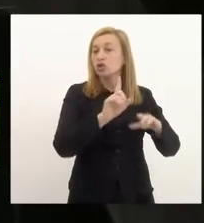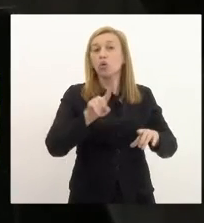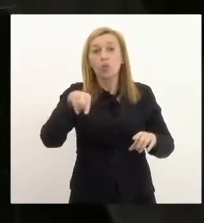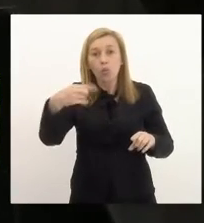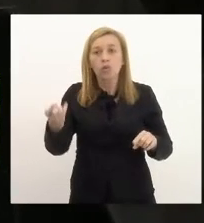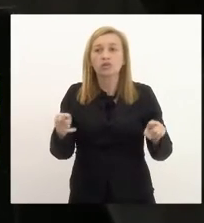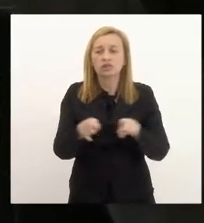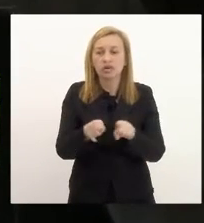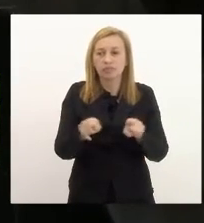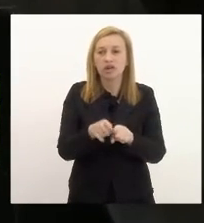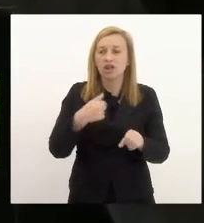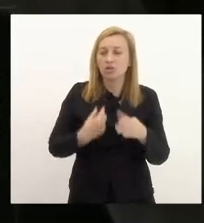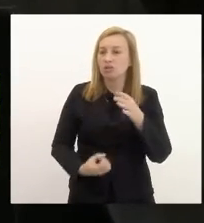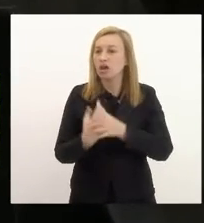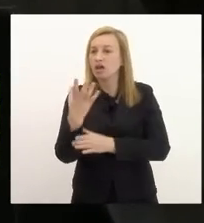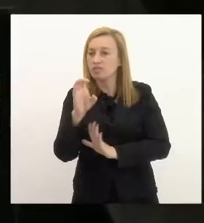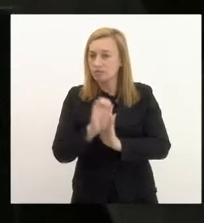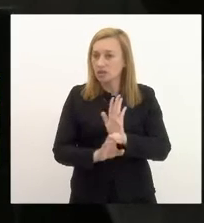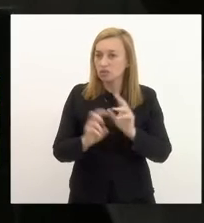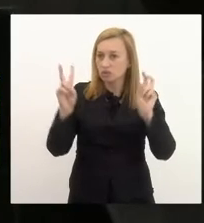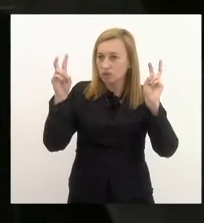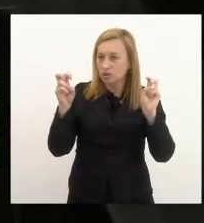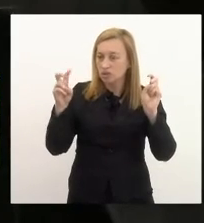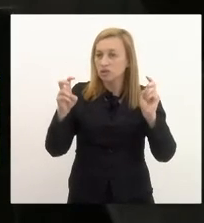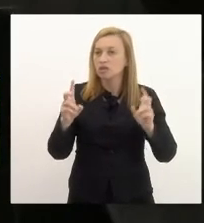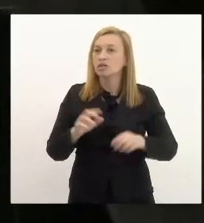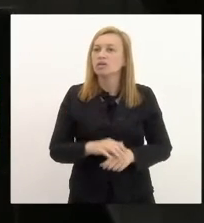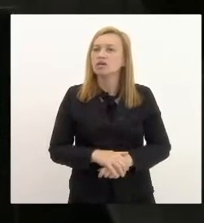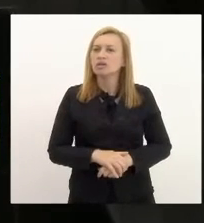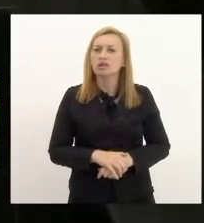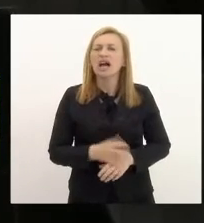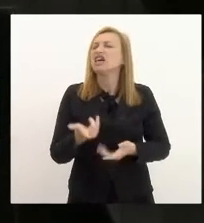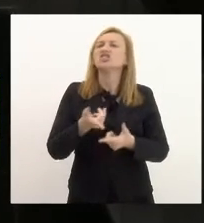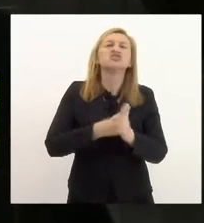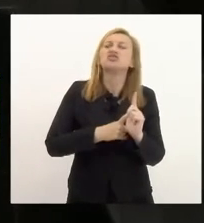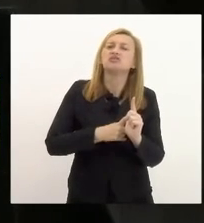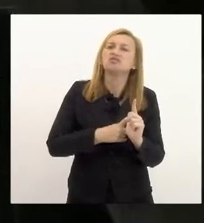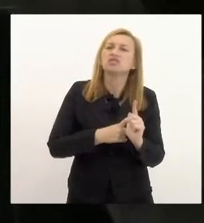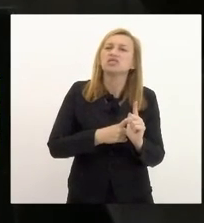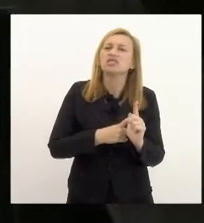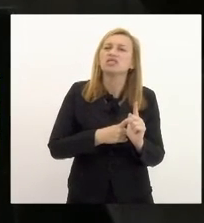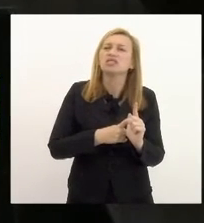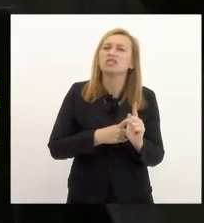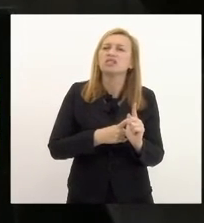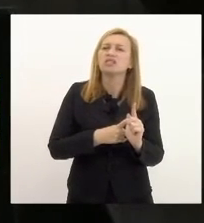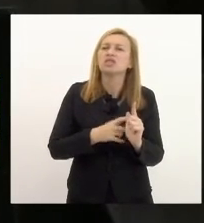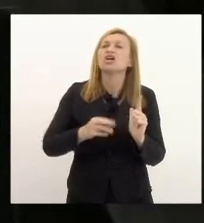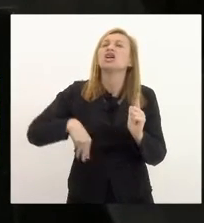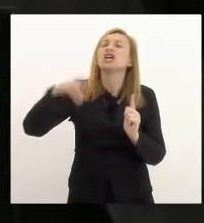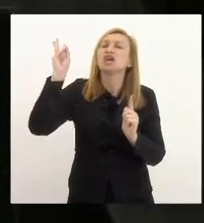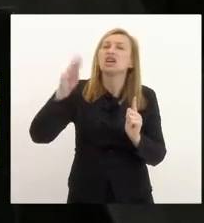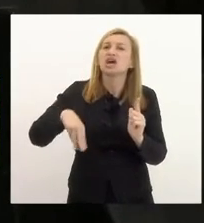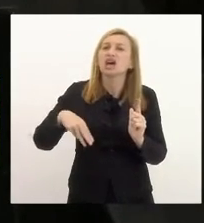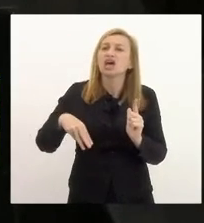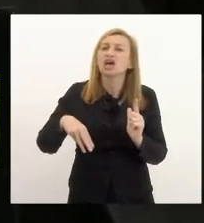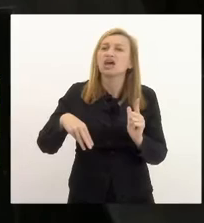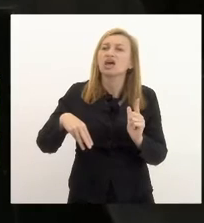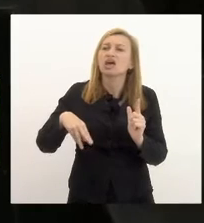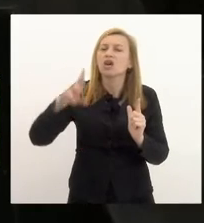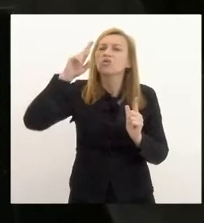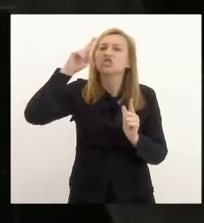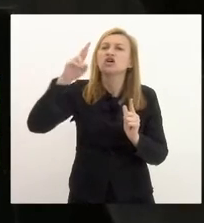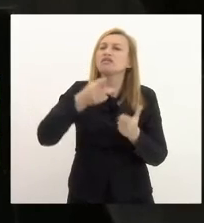outro aspecto até fiz emenda sobre isso outro aspecto é o seguinte essa dívida essa dívida é quem auditor essa dívida